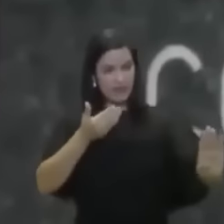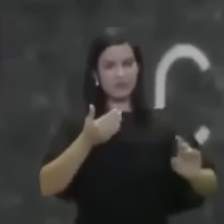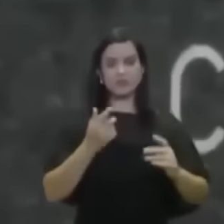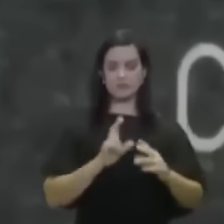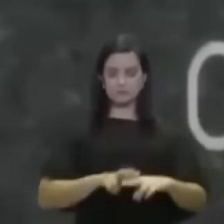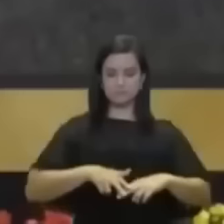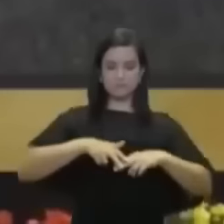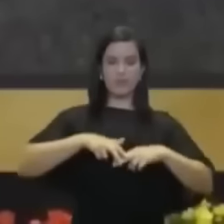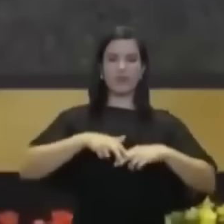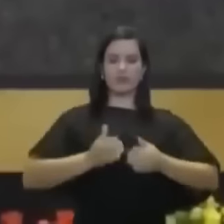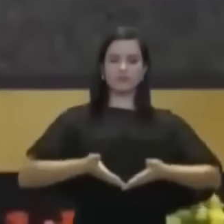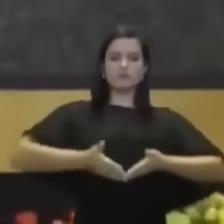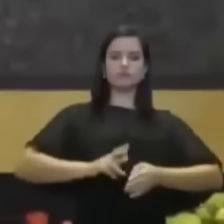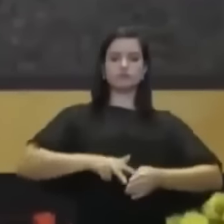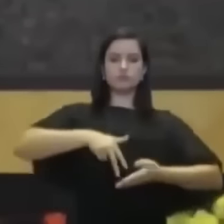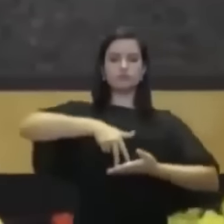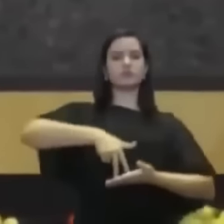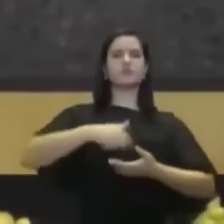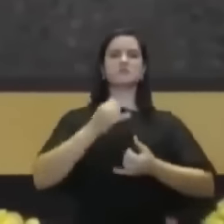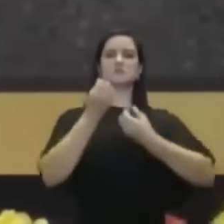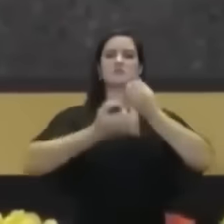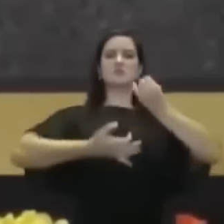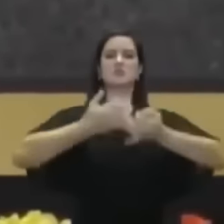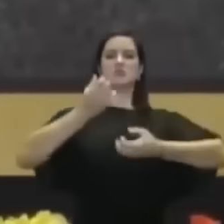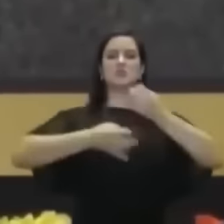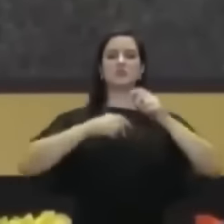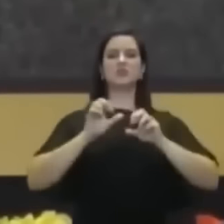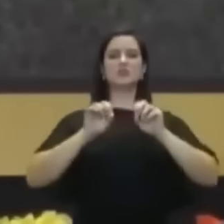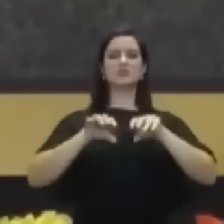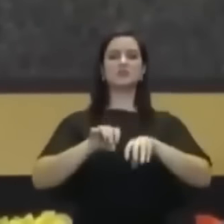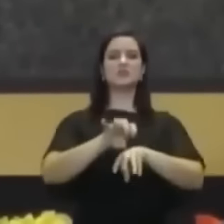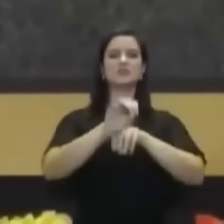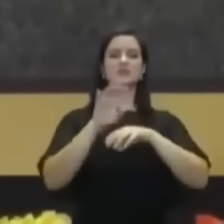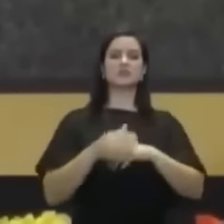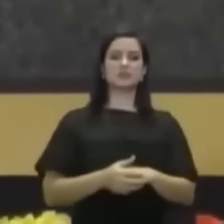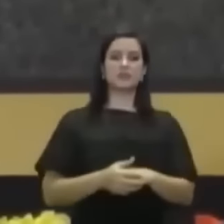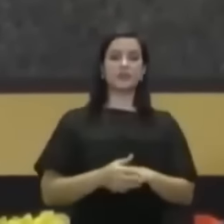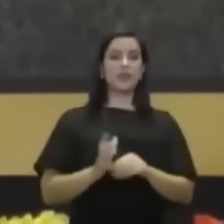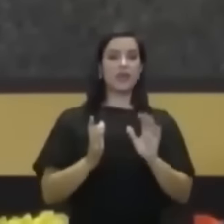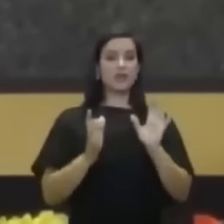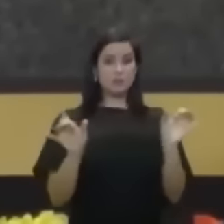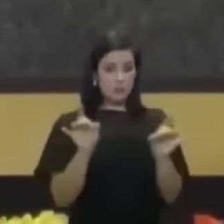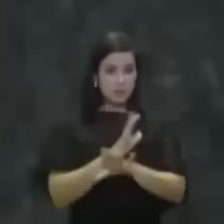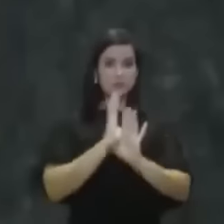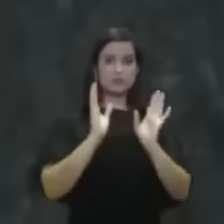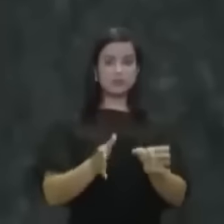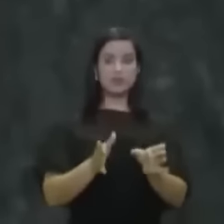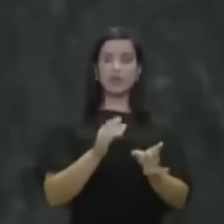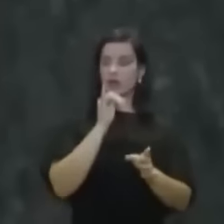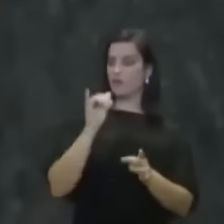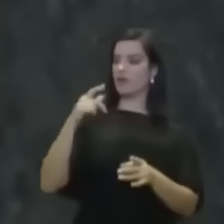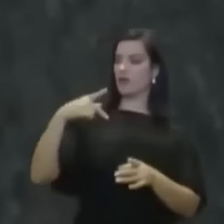púlpito, a água no veículo da sua voz, e dali ele ensina a grande multidão. Feito isso, Jesus se dirige a Pedro assim: faze-te